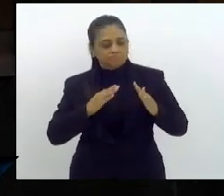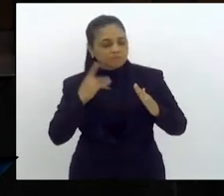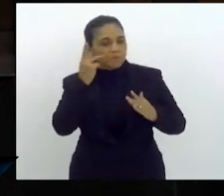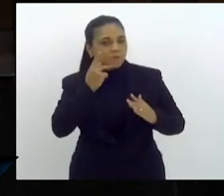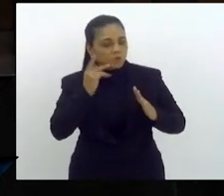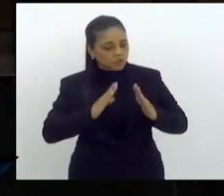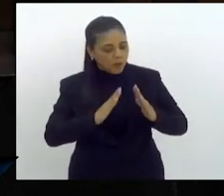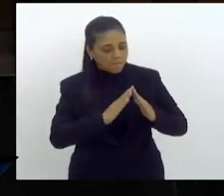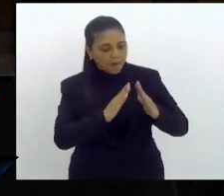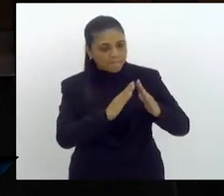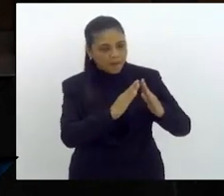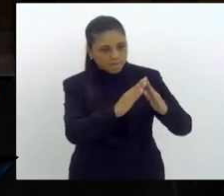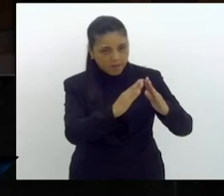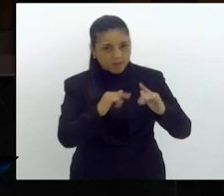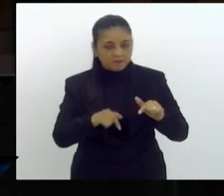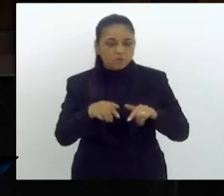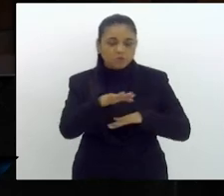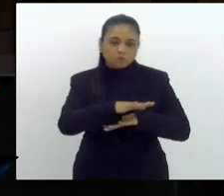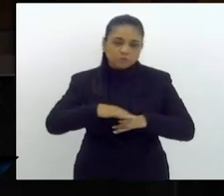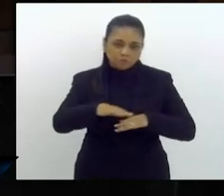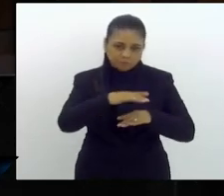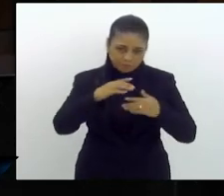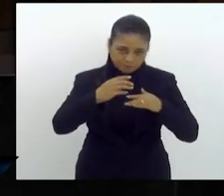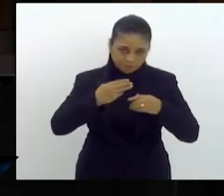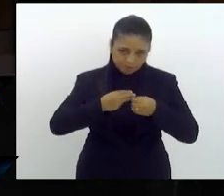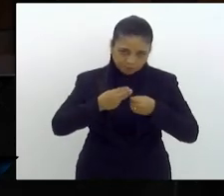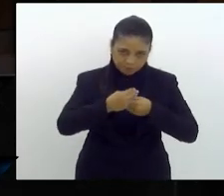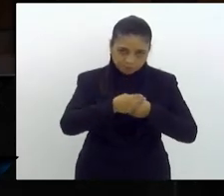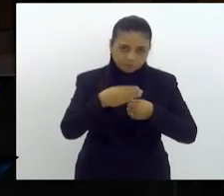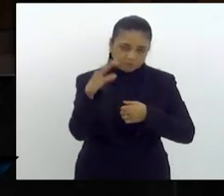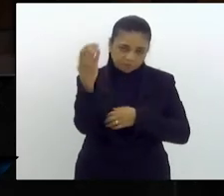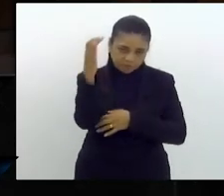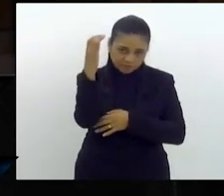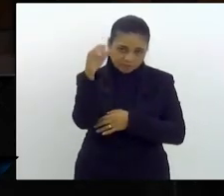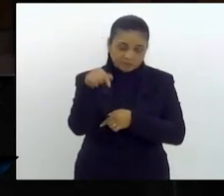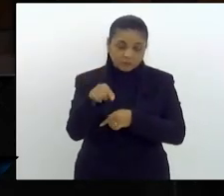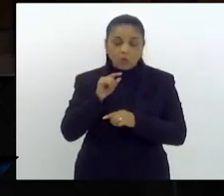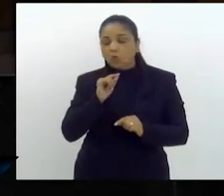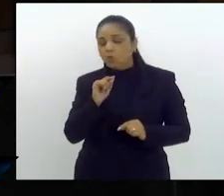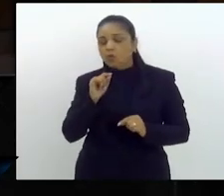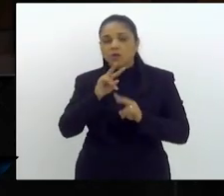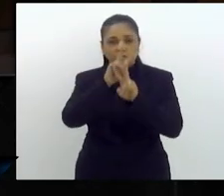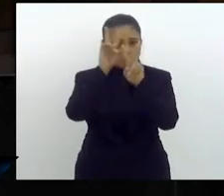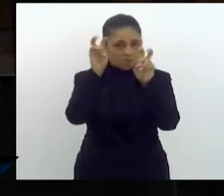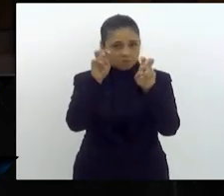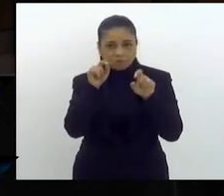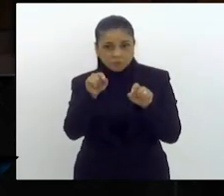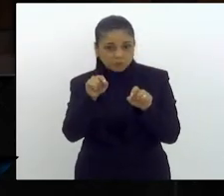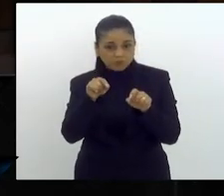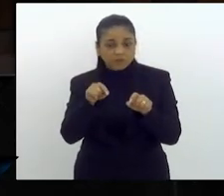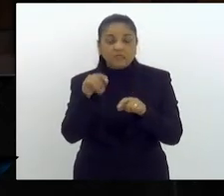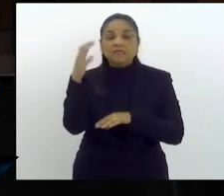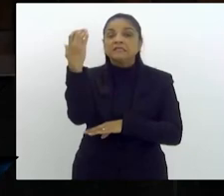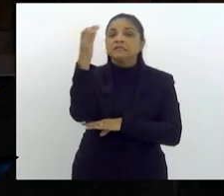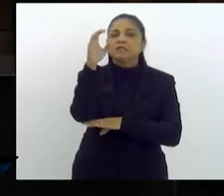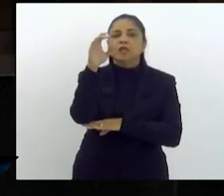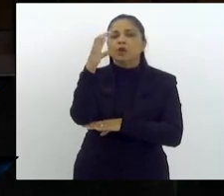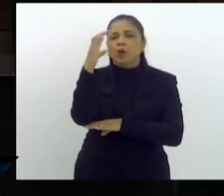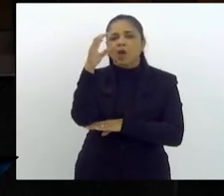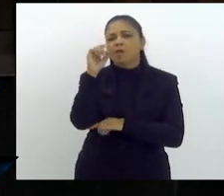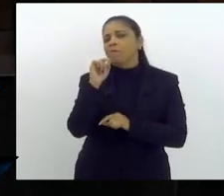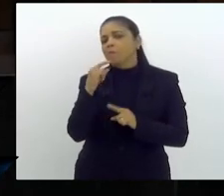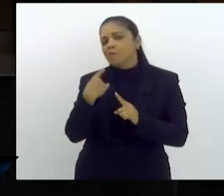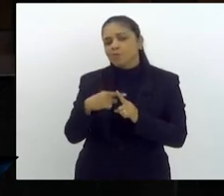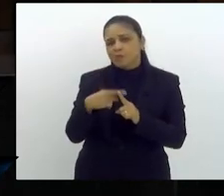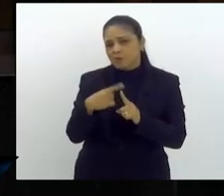naquele município Por que que a gente está tratando e É bom deixar claro Deputado Marta de Niterói nesse momento porque